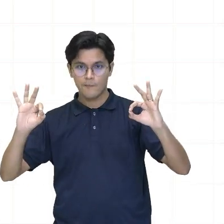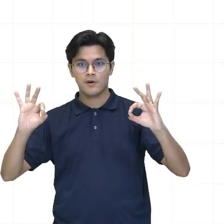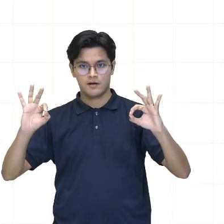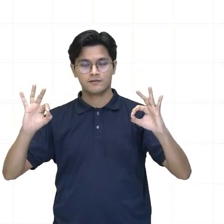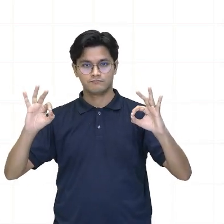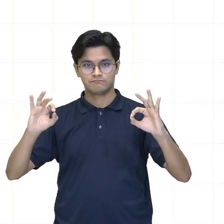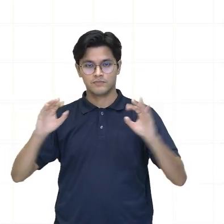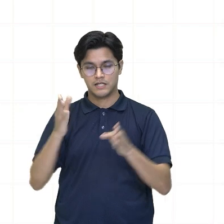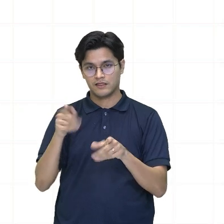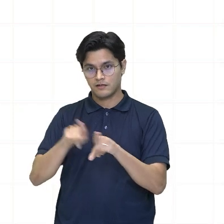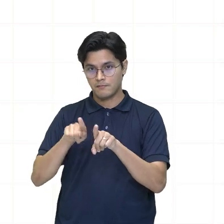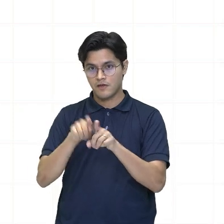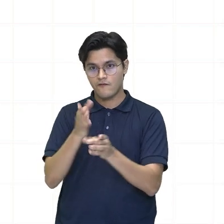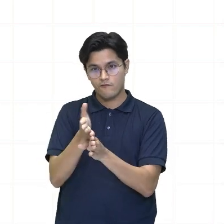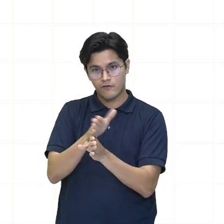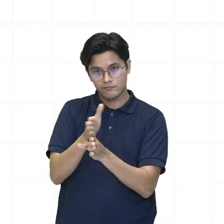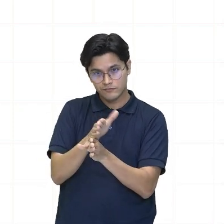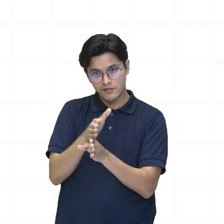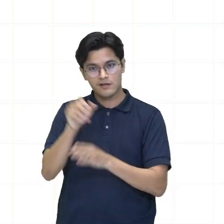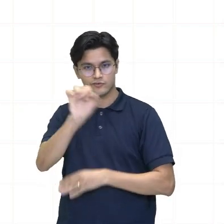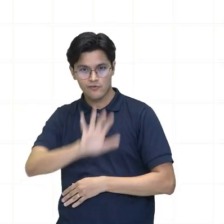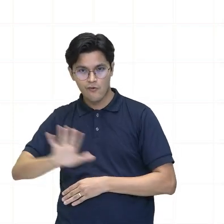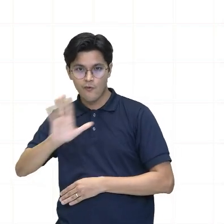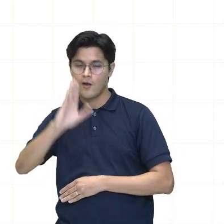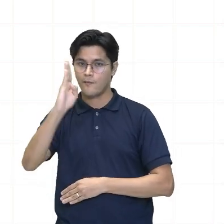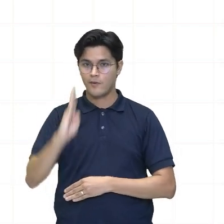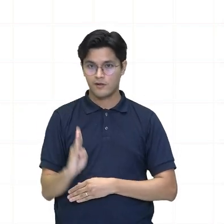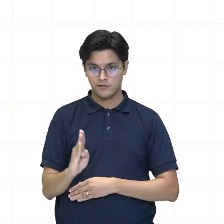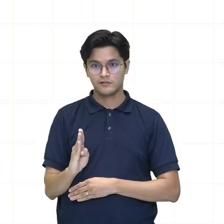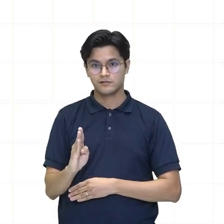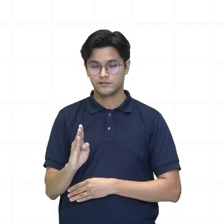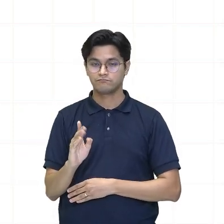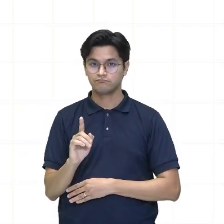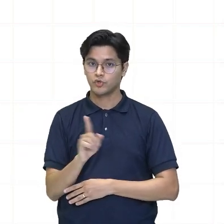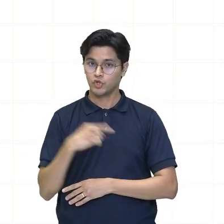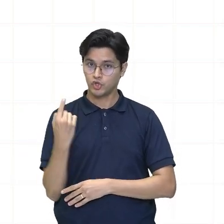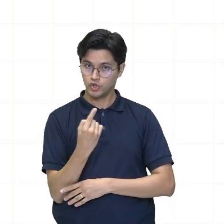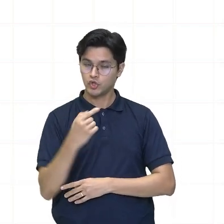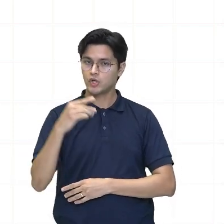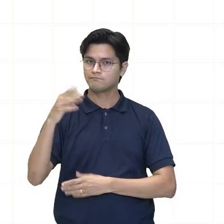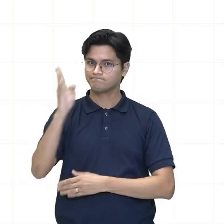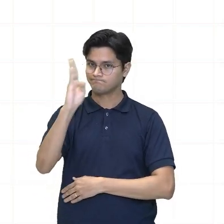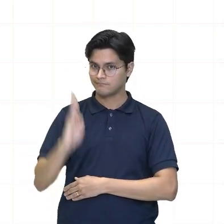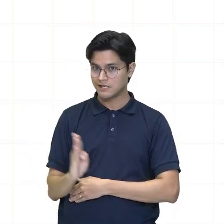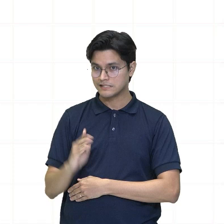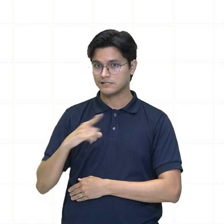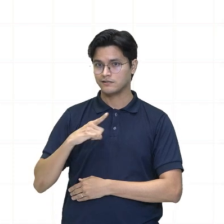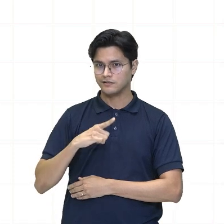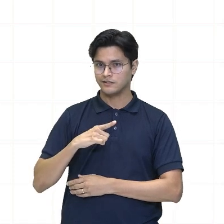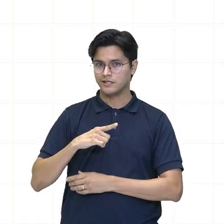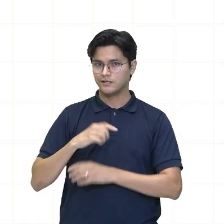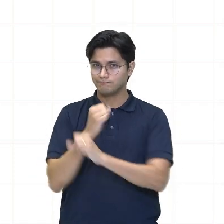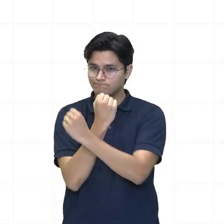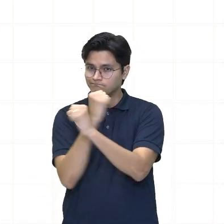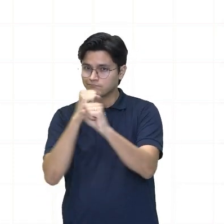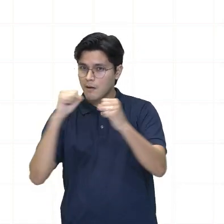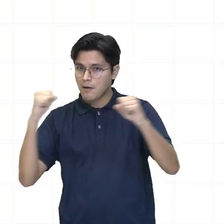brasileiro. O nosso país, ele é um país de dimensões continentais, ele tem em torno de